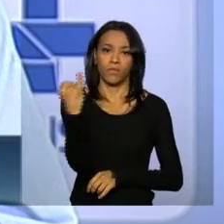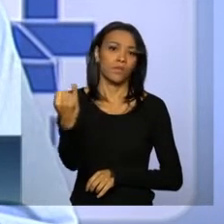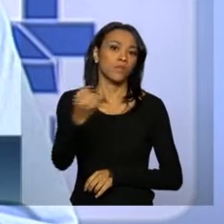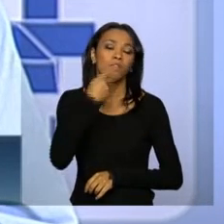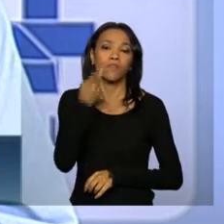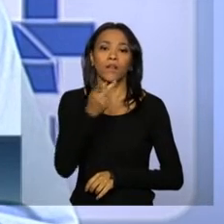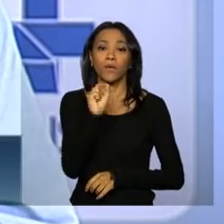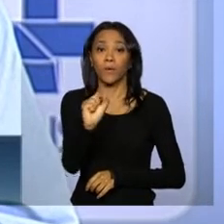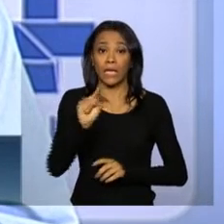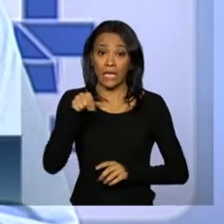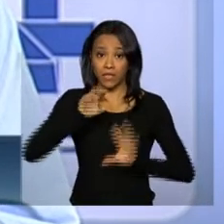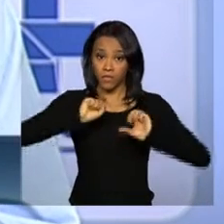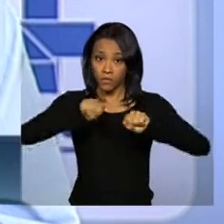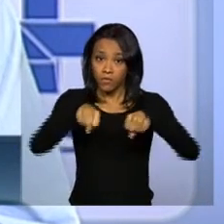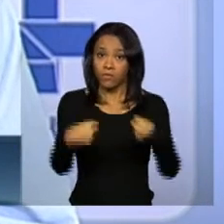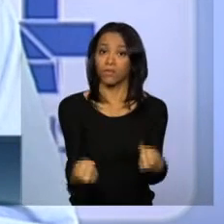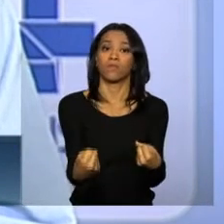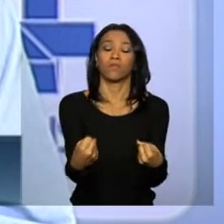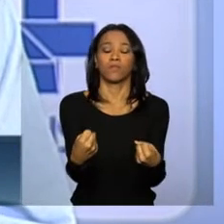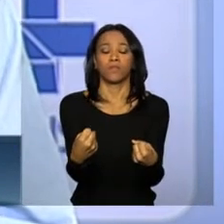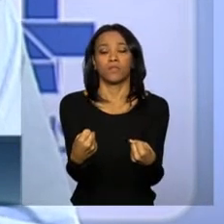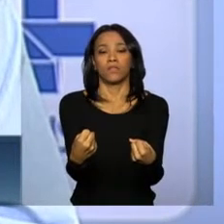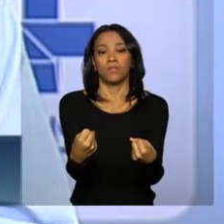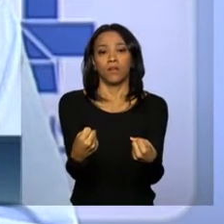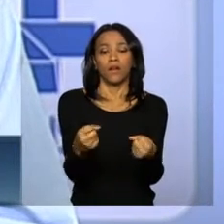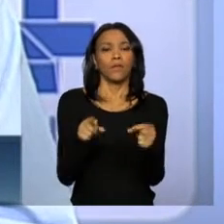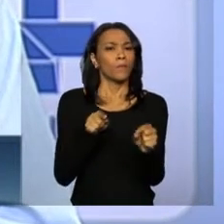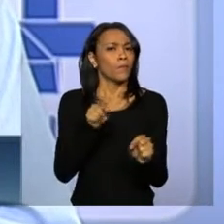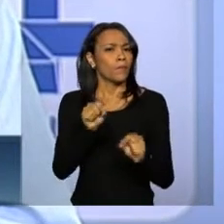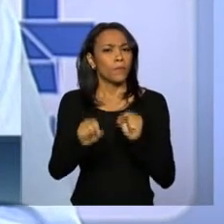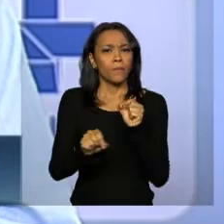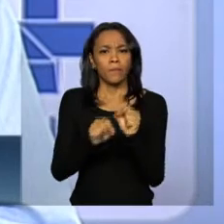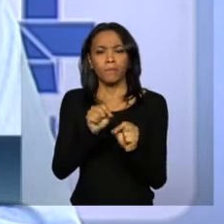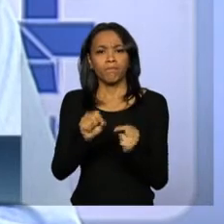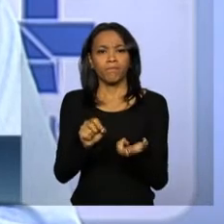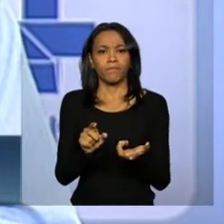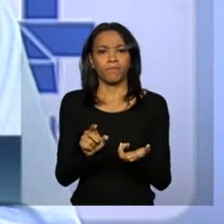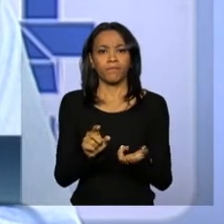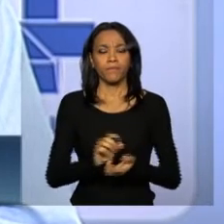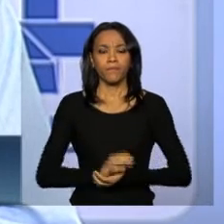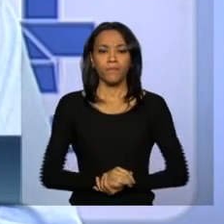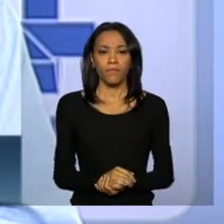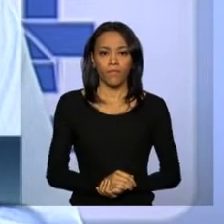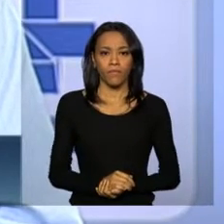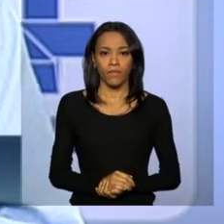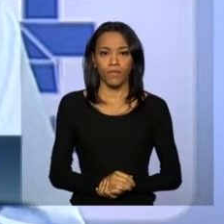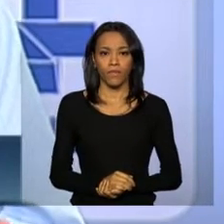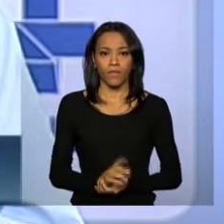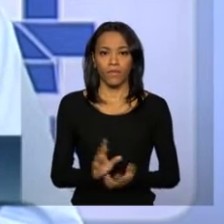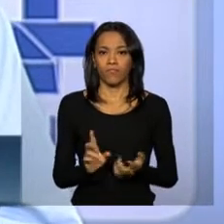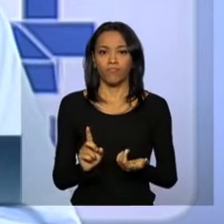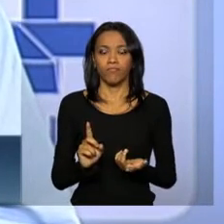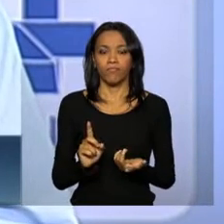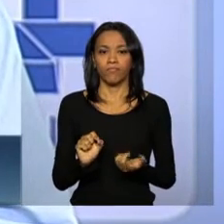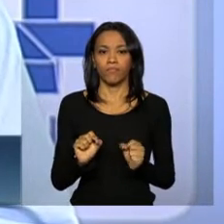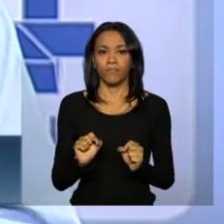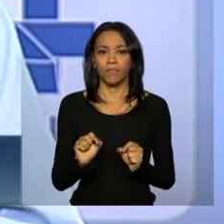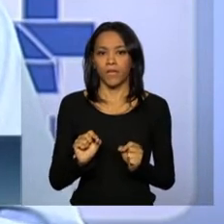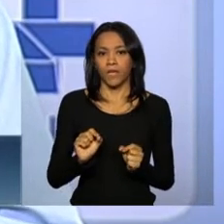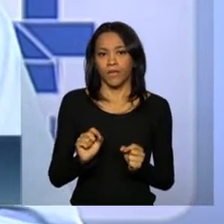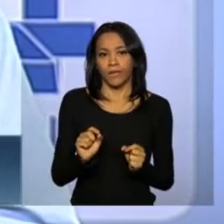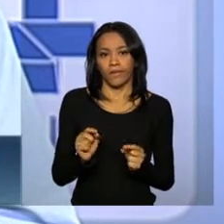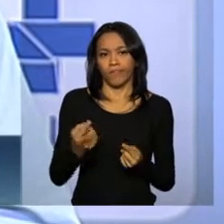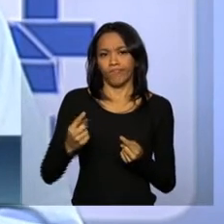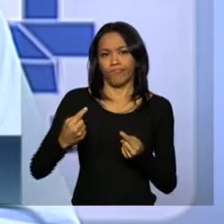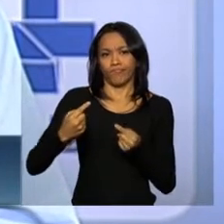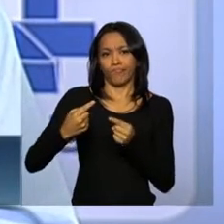esforço, ele não distingue qualquer tipo de relação política,